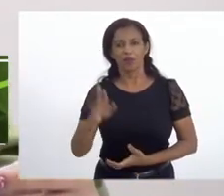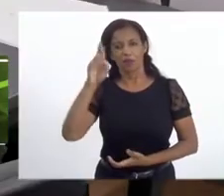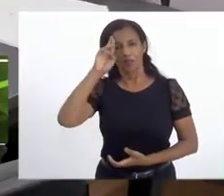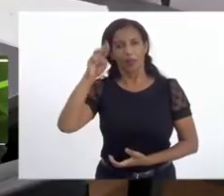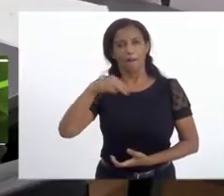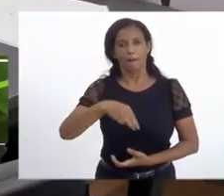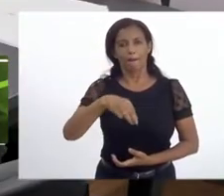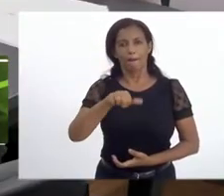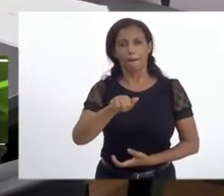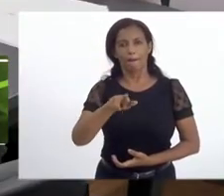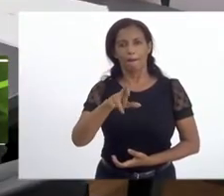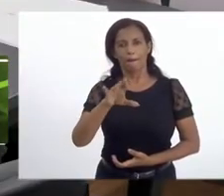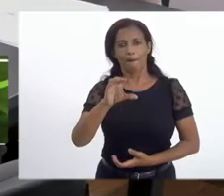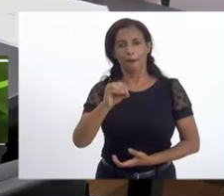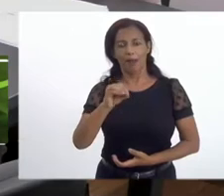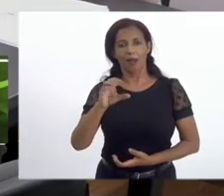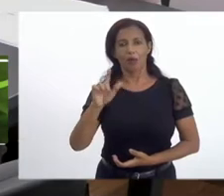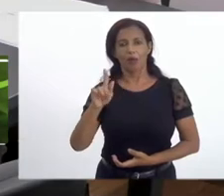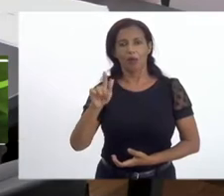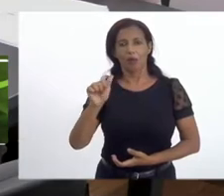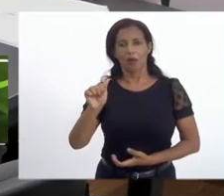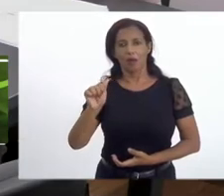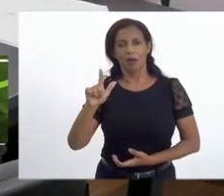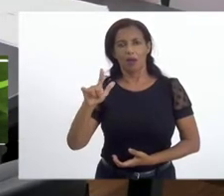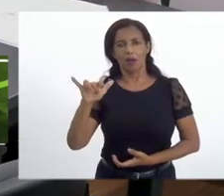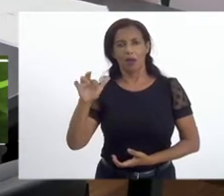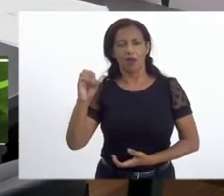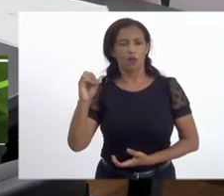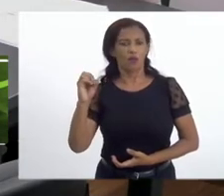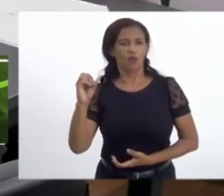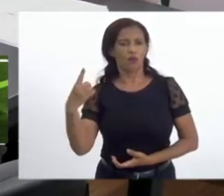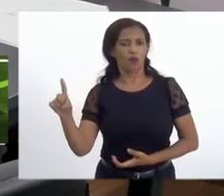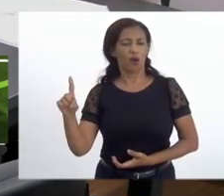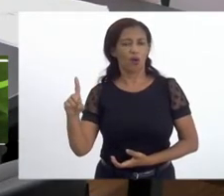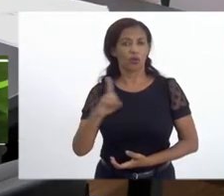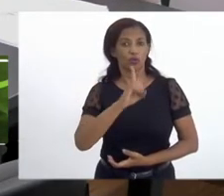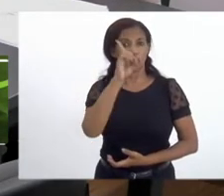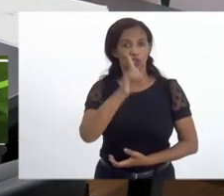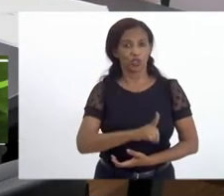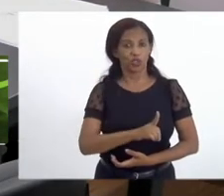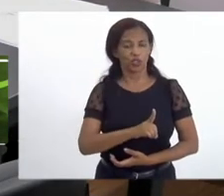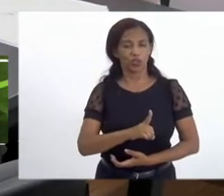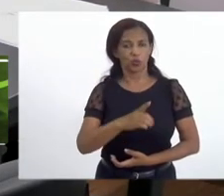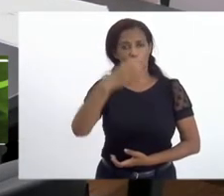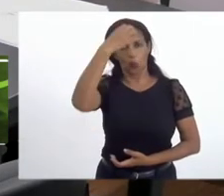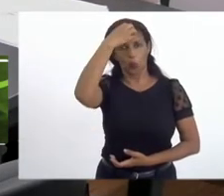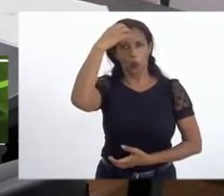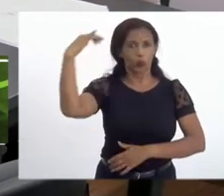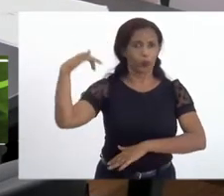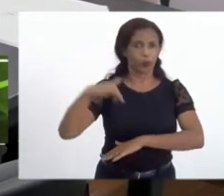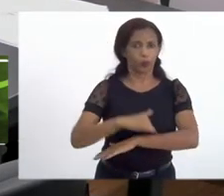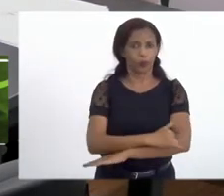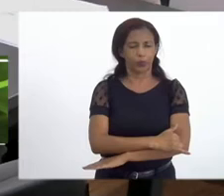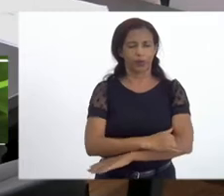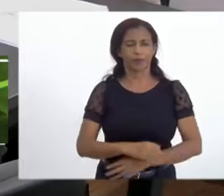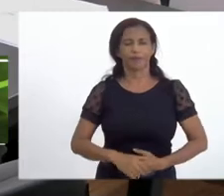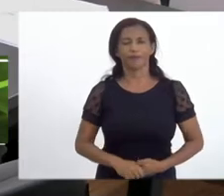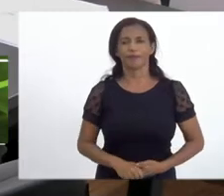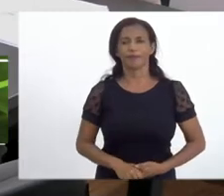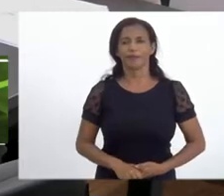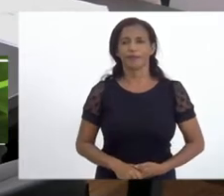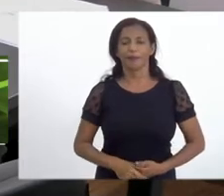Marco Galvão, que é o diretor do aeroporto de Angra dos Reis. Está com o senhor a palavra. Muito bom dia a